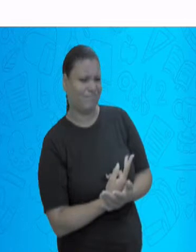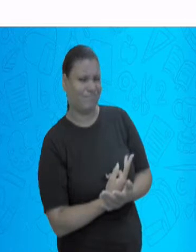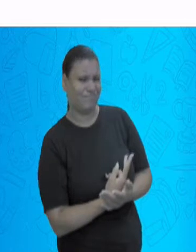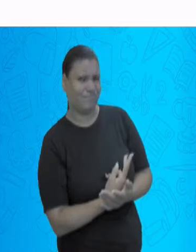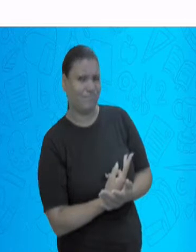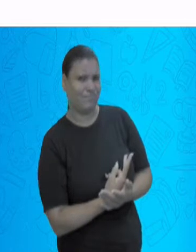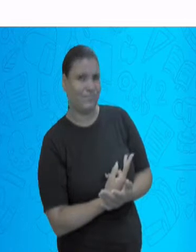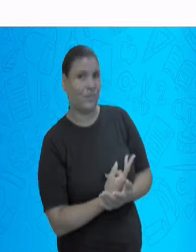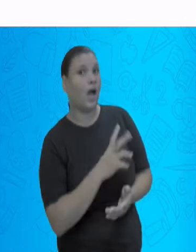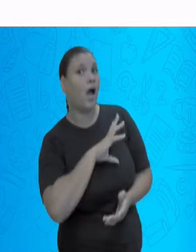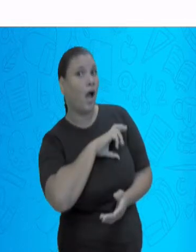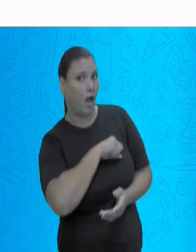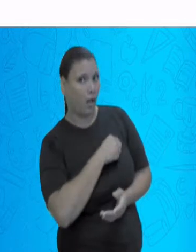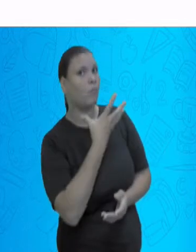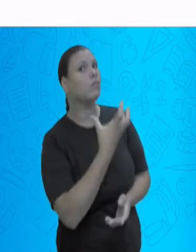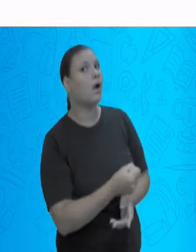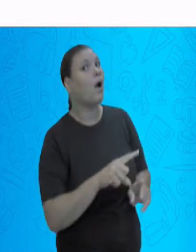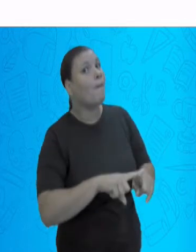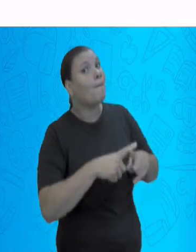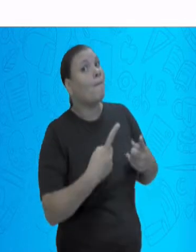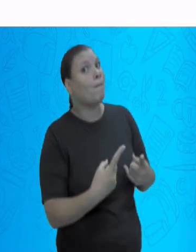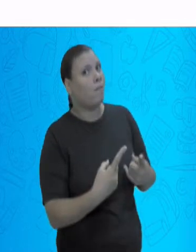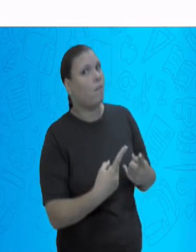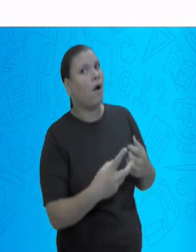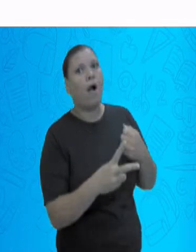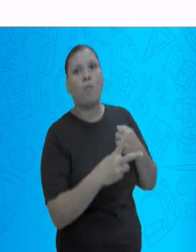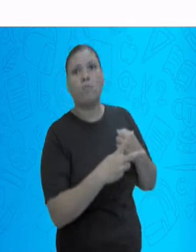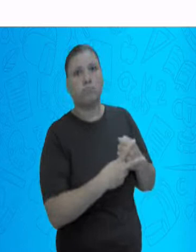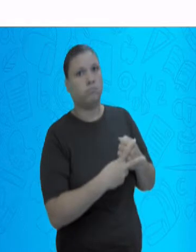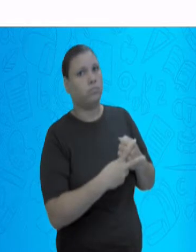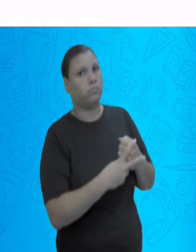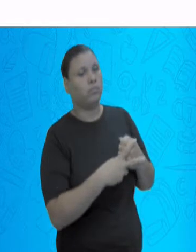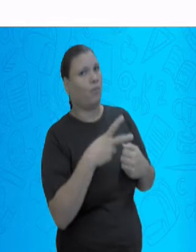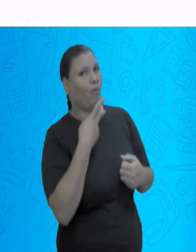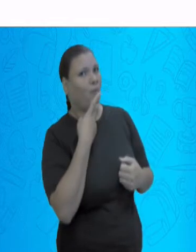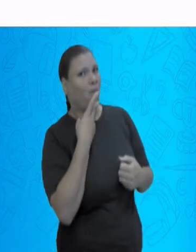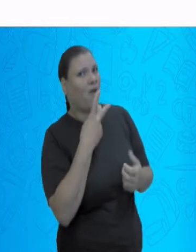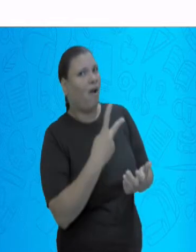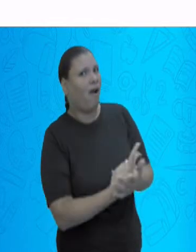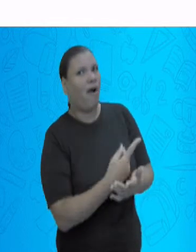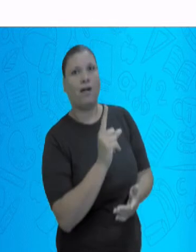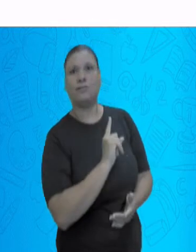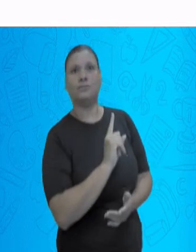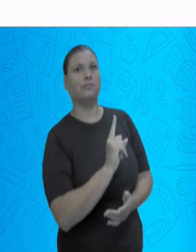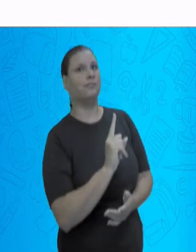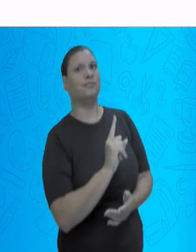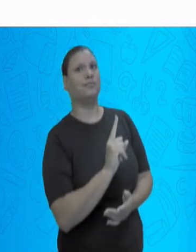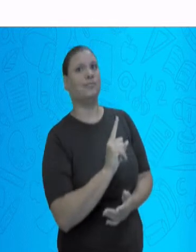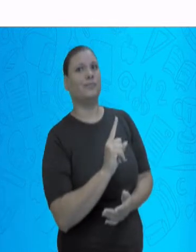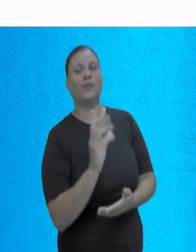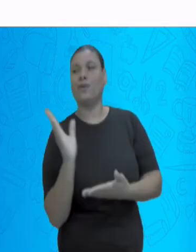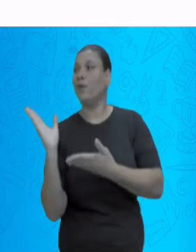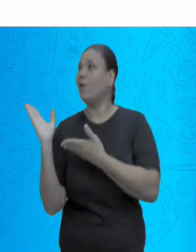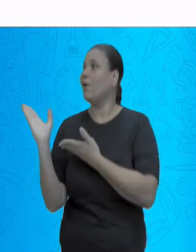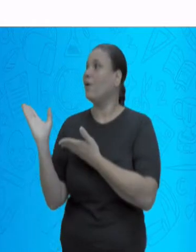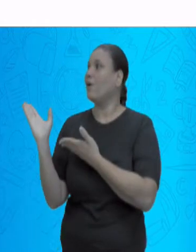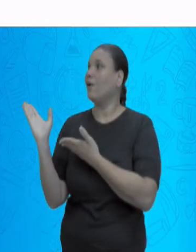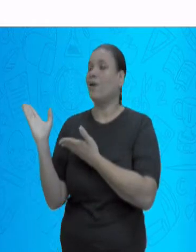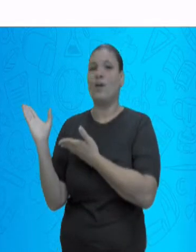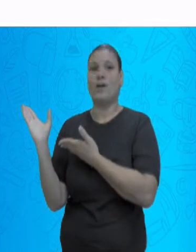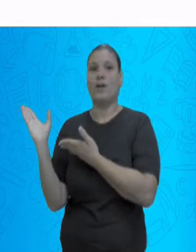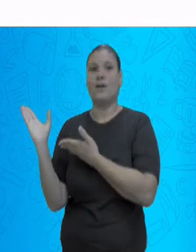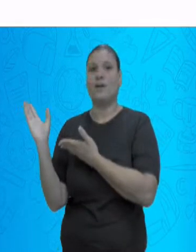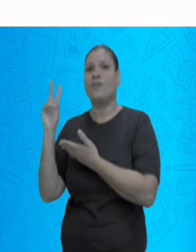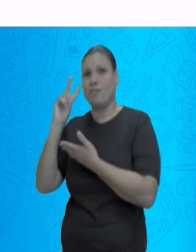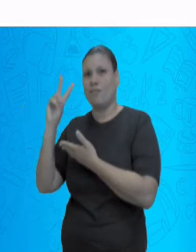estivesse nunca deixe-me, fosse formulada da seguinte forma: nunca me